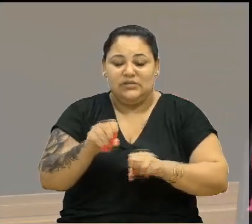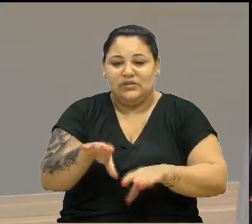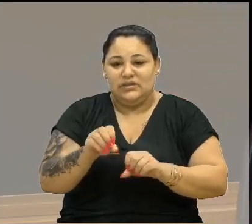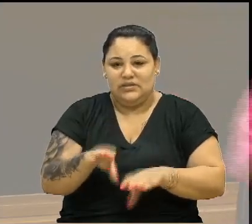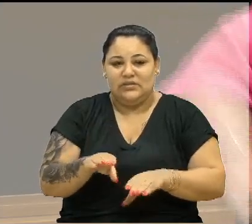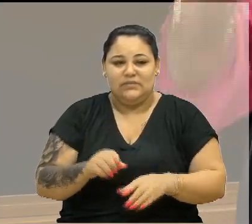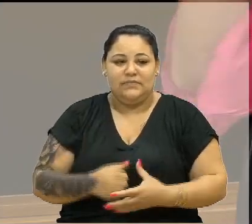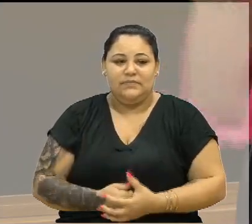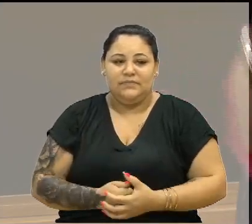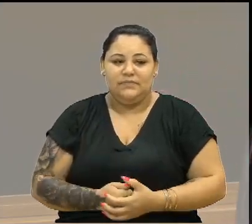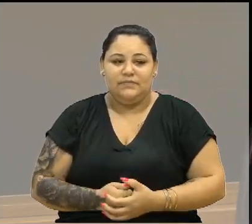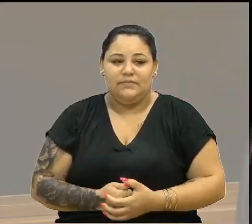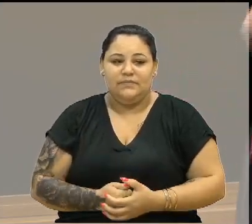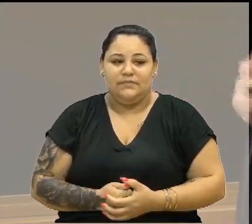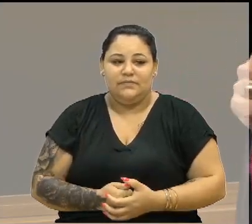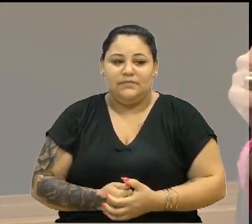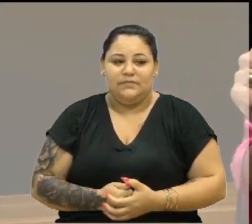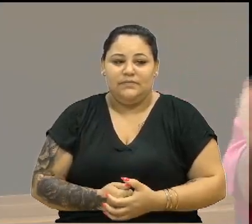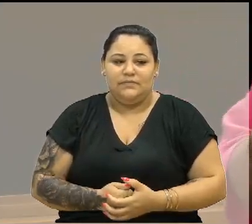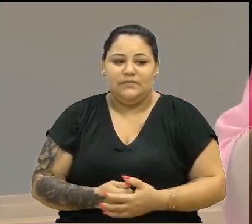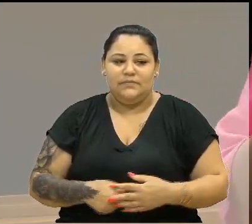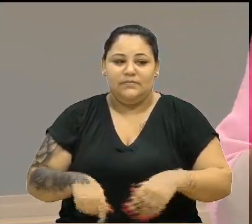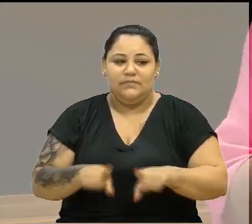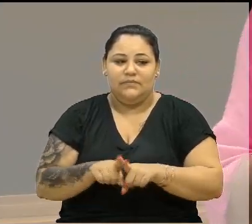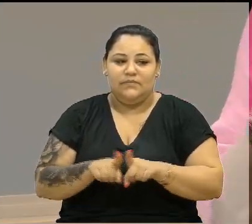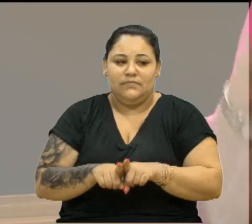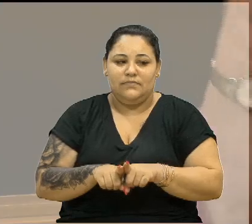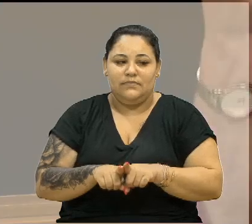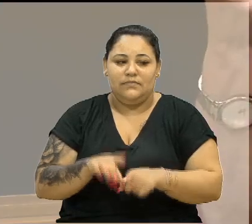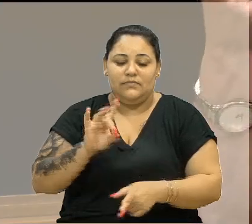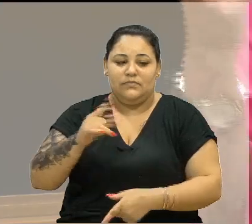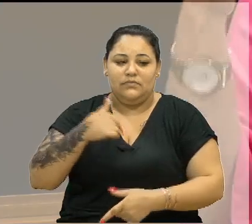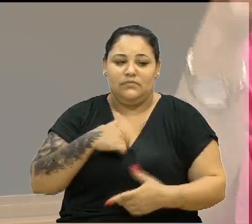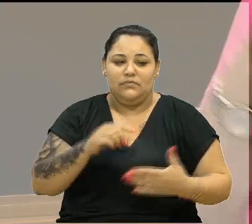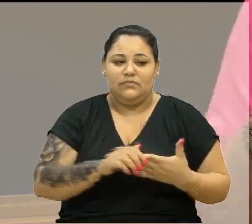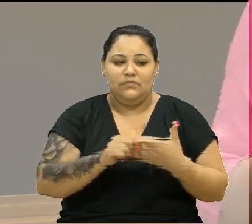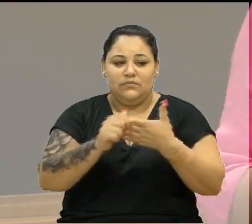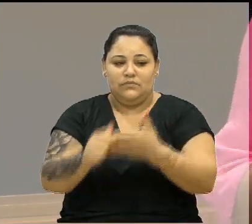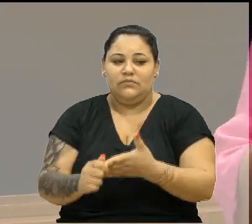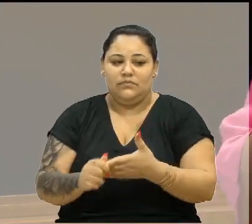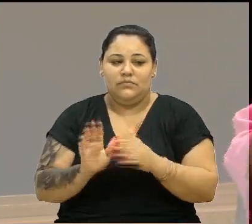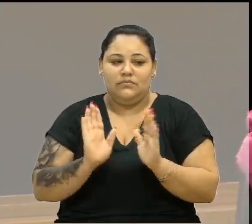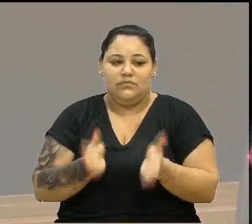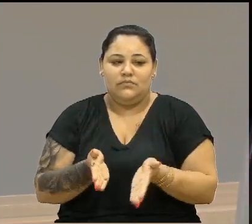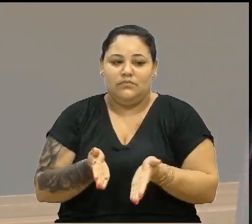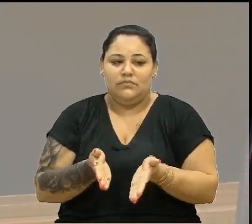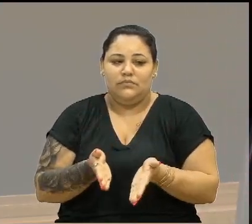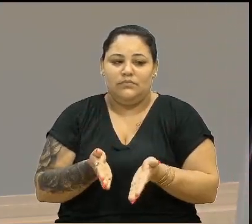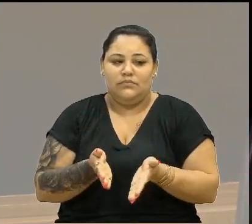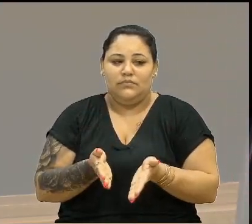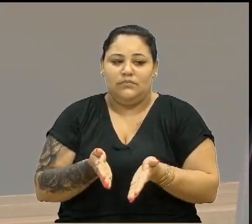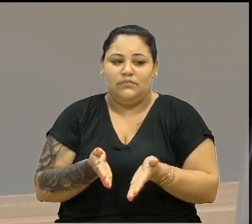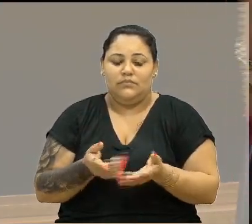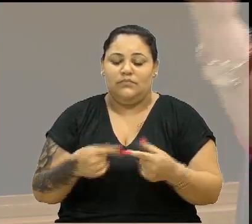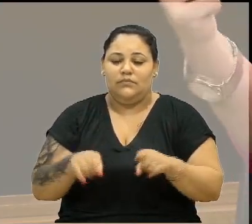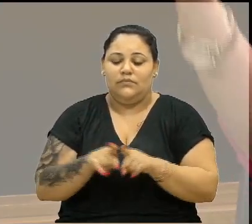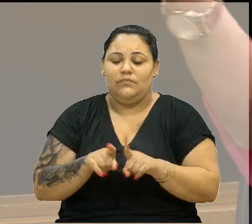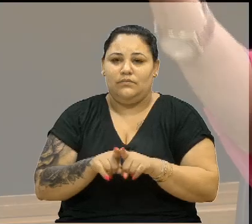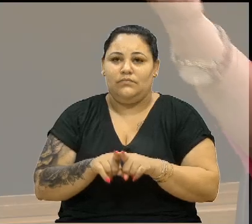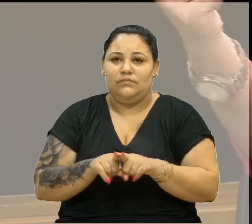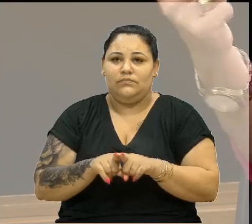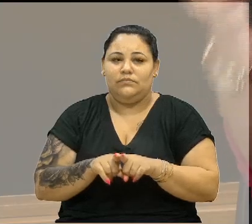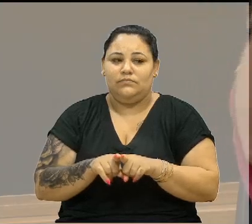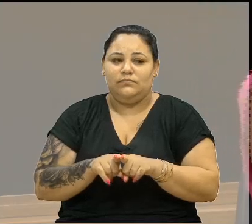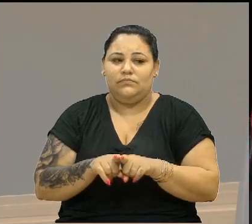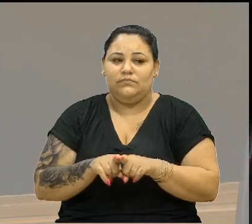Pinhais é um que eu venho falando desde 2021, só eu já estou acompanhando desde lá, mas tem mais tempo, nós temos que pensar também como